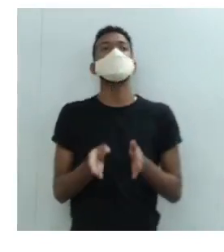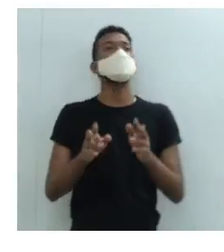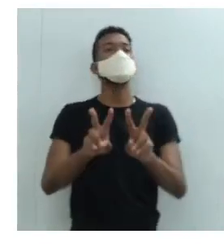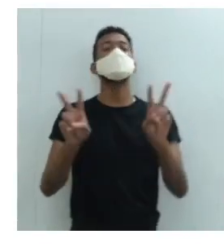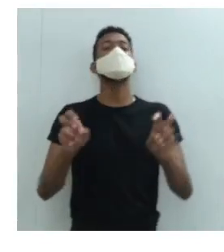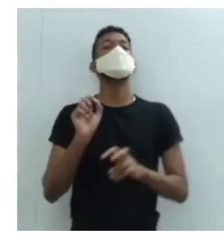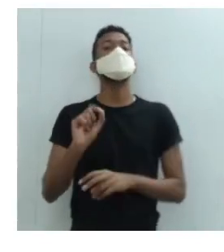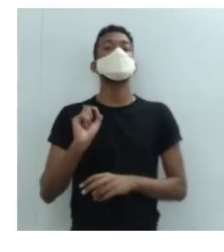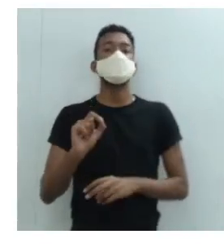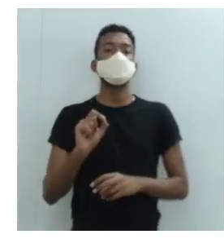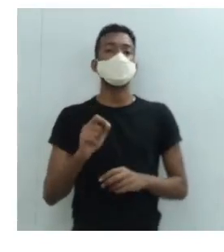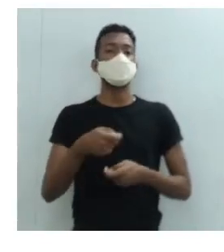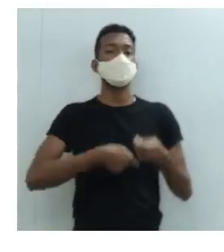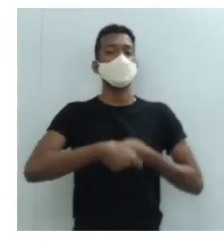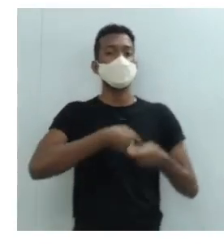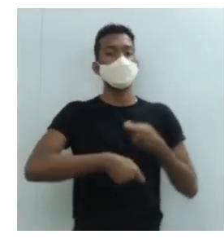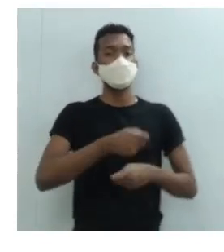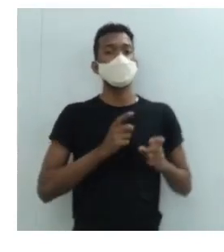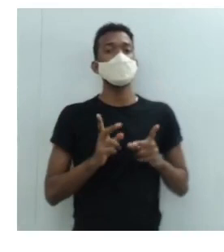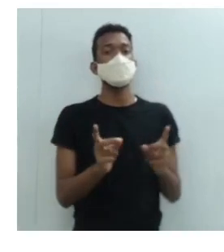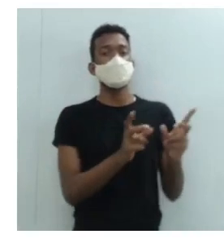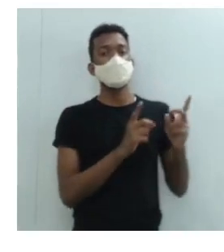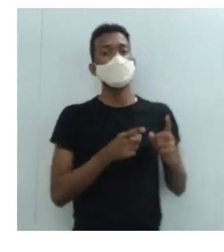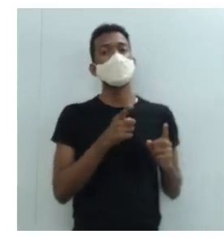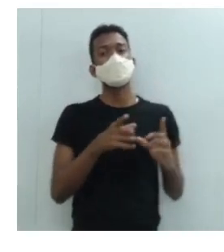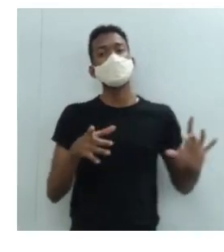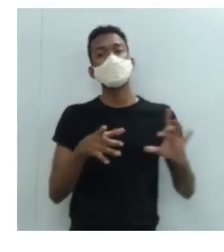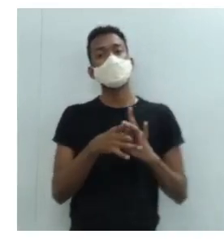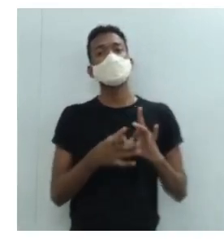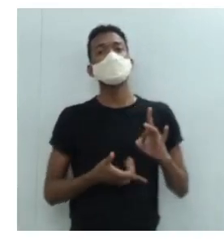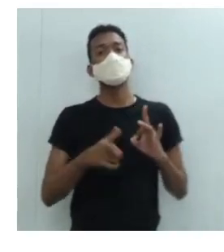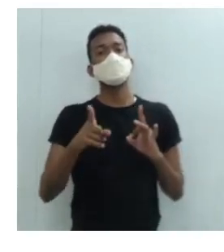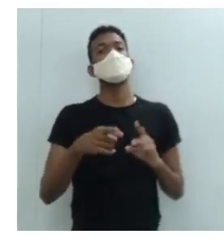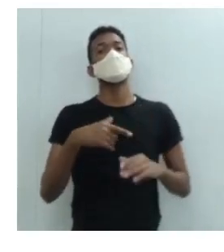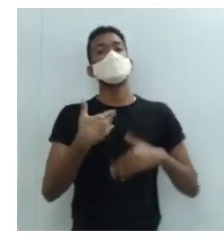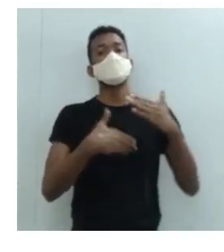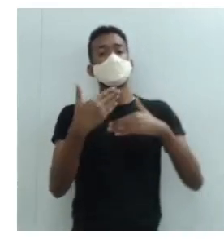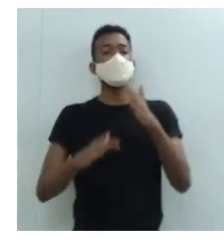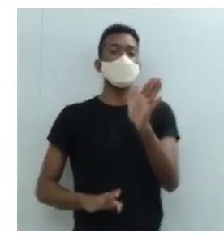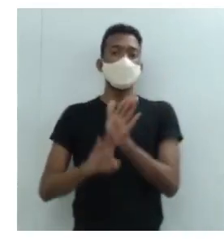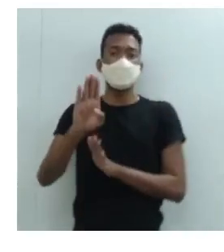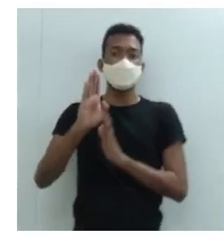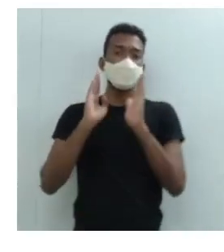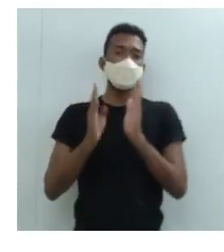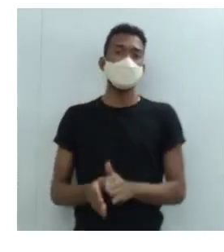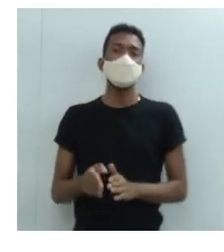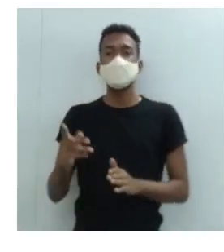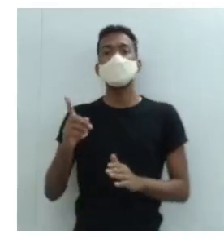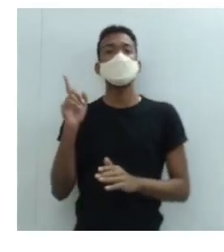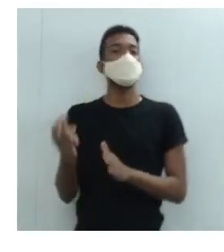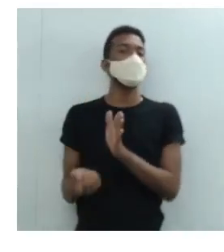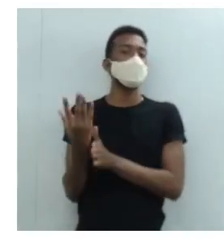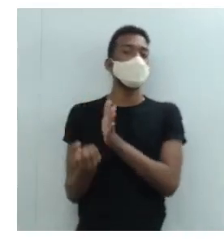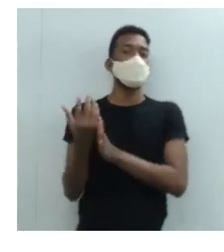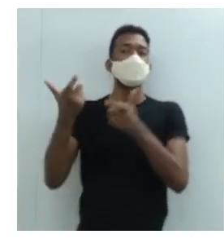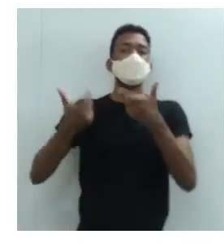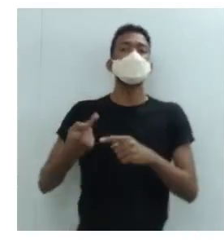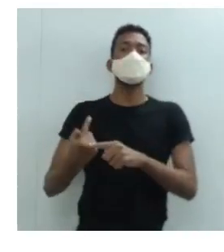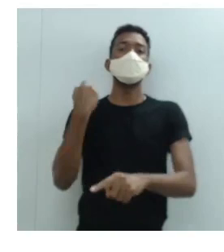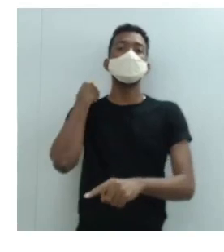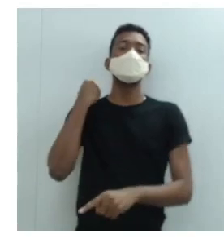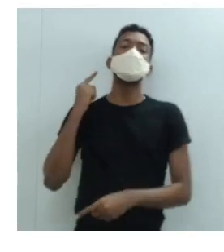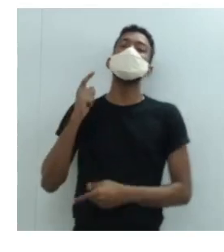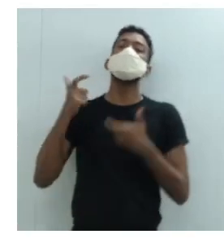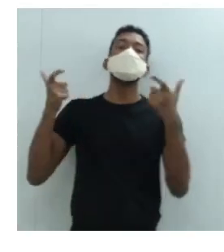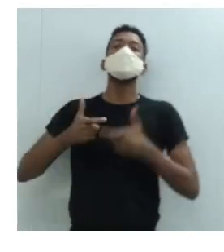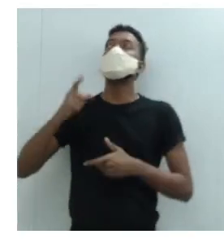se relacionava a uma série de quê? De outras transformações ocorridas na Europa desde a Baixa